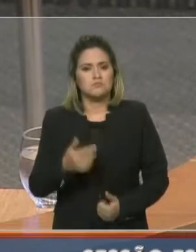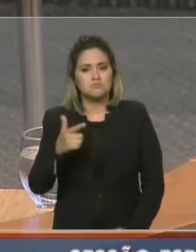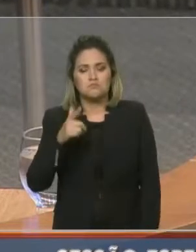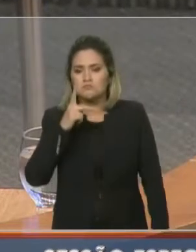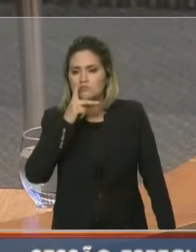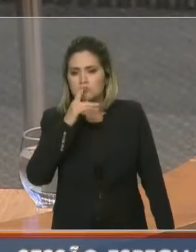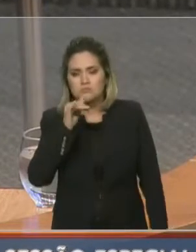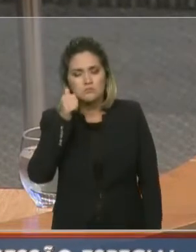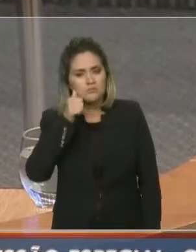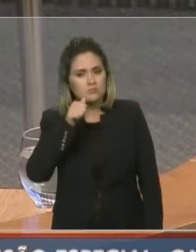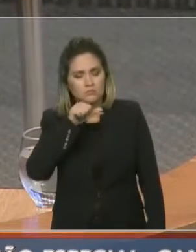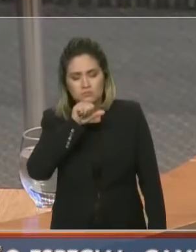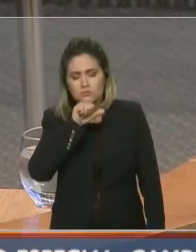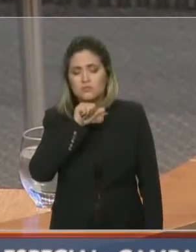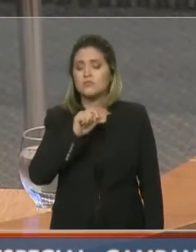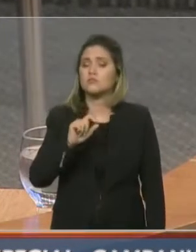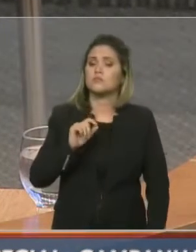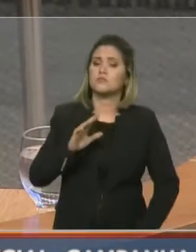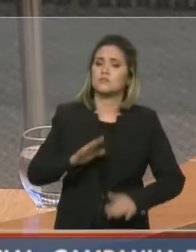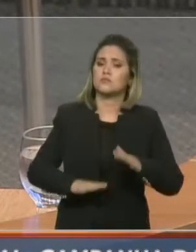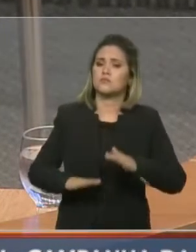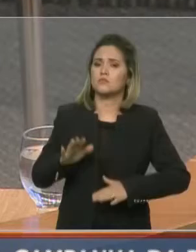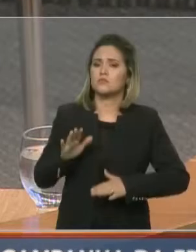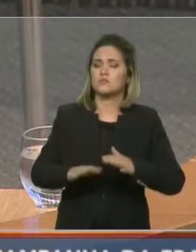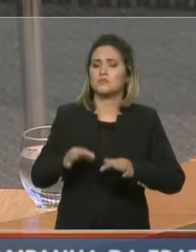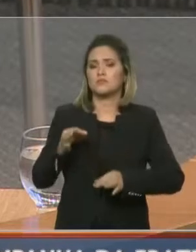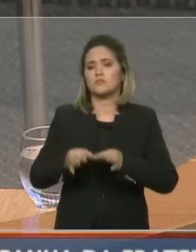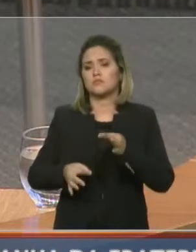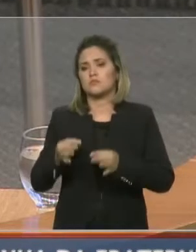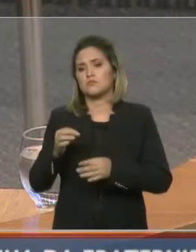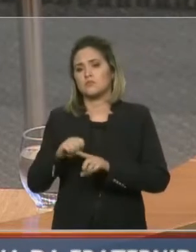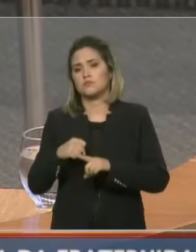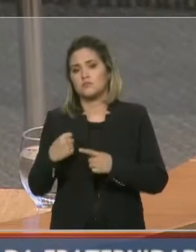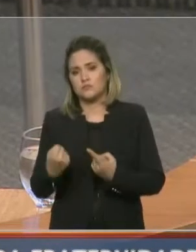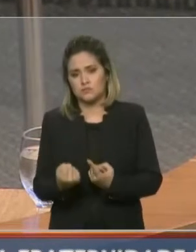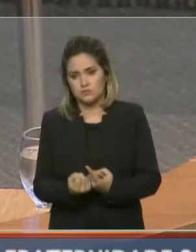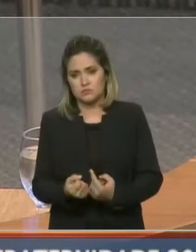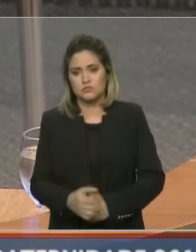dependem em tudo da justiça social.